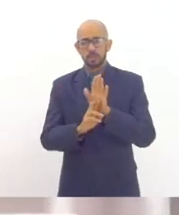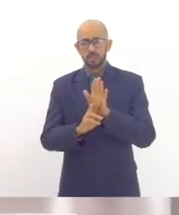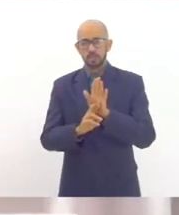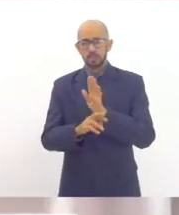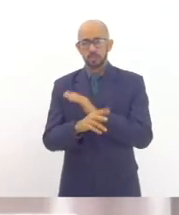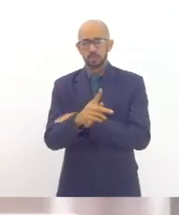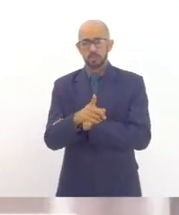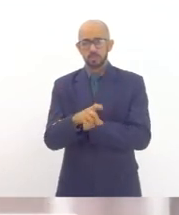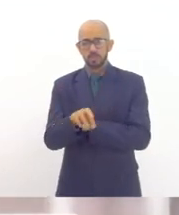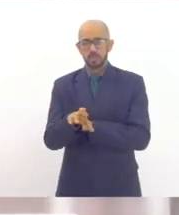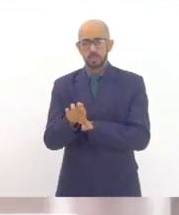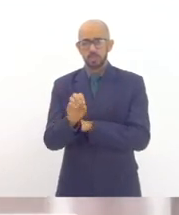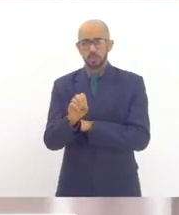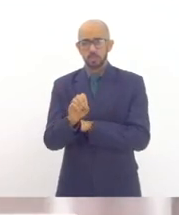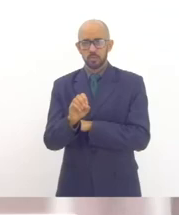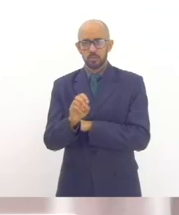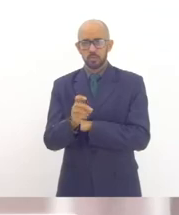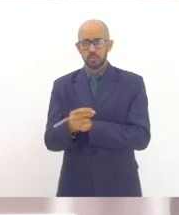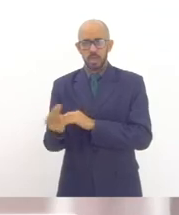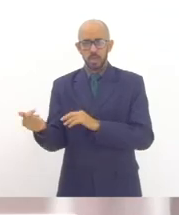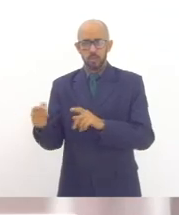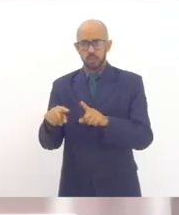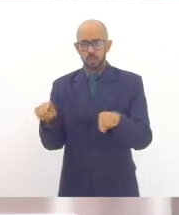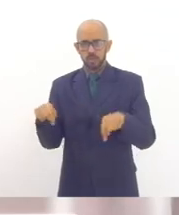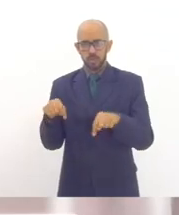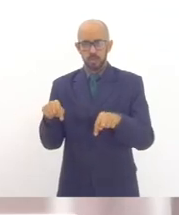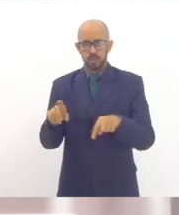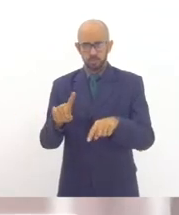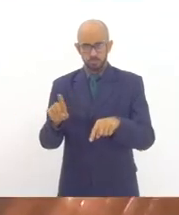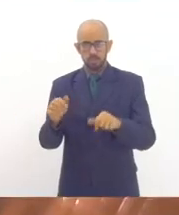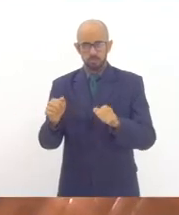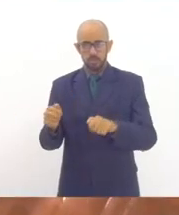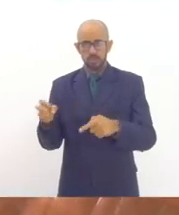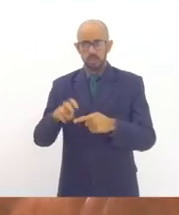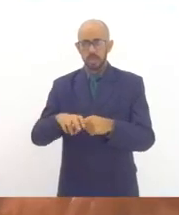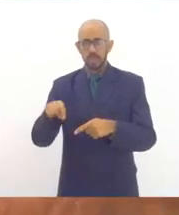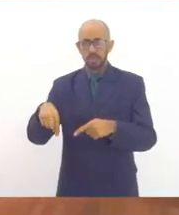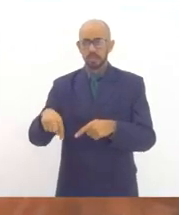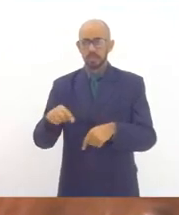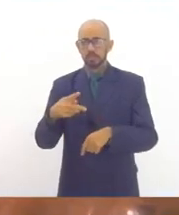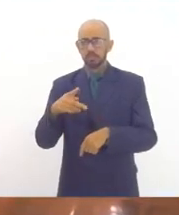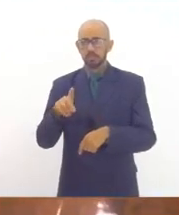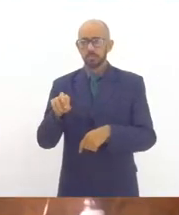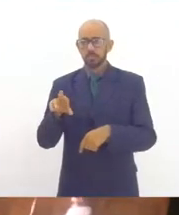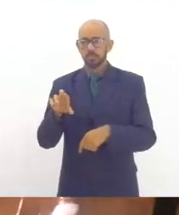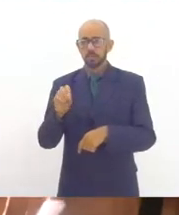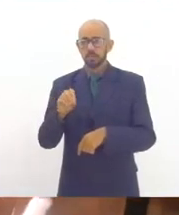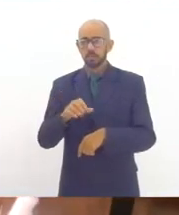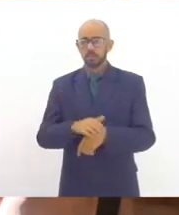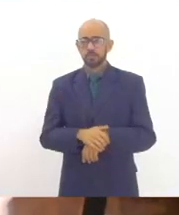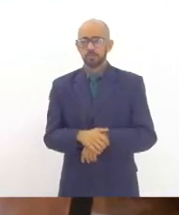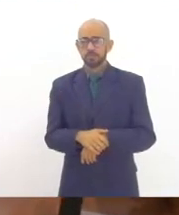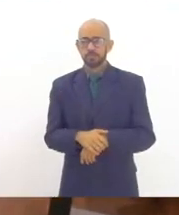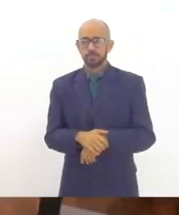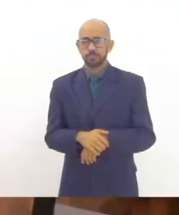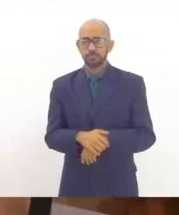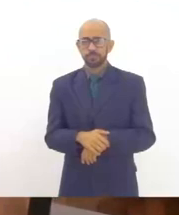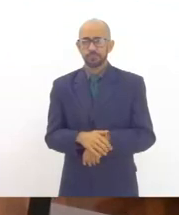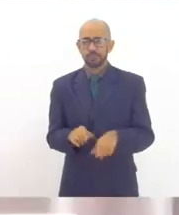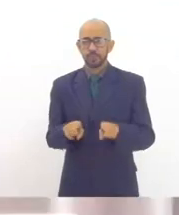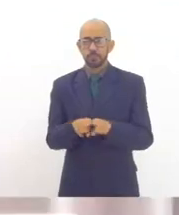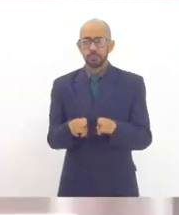está aqui, saiu da sala. Está aqui, Pedro Lucas, pode sentar aqui, obrigado. Gostaria também de